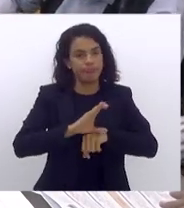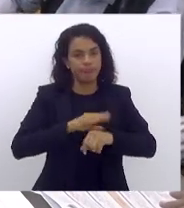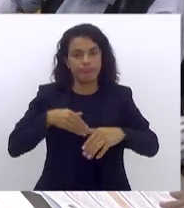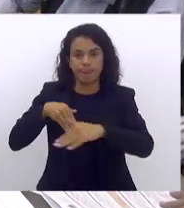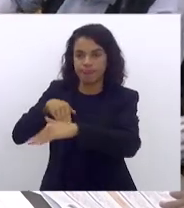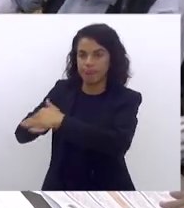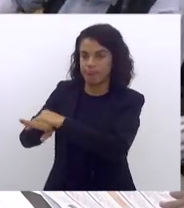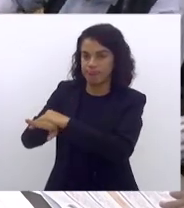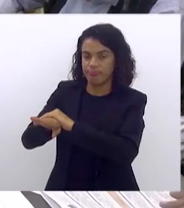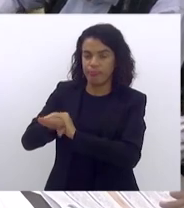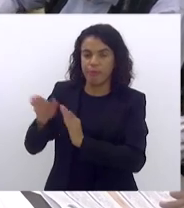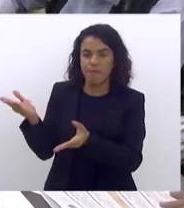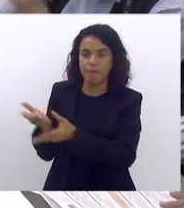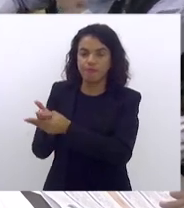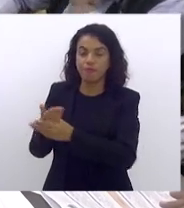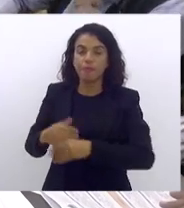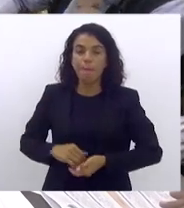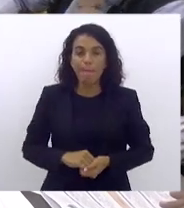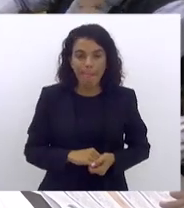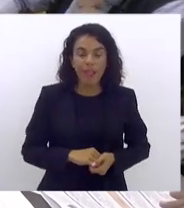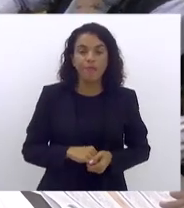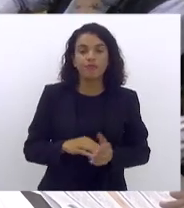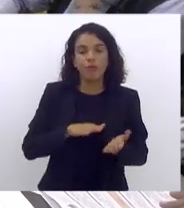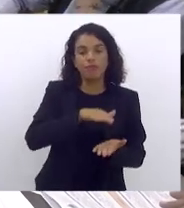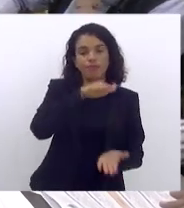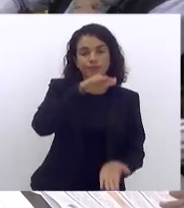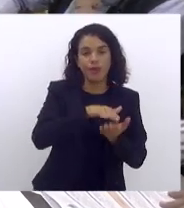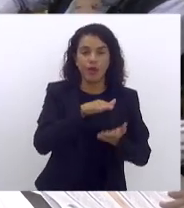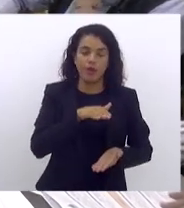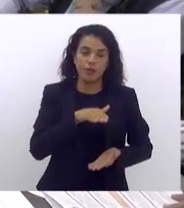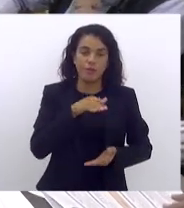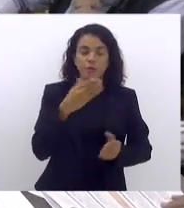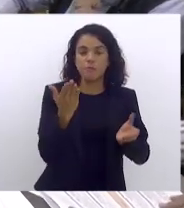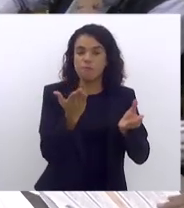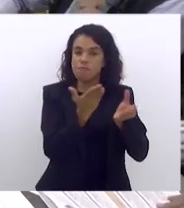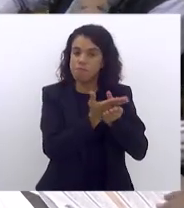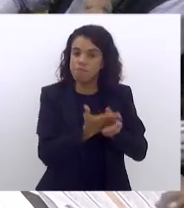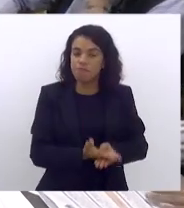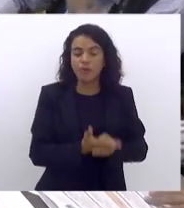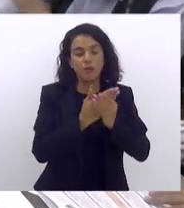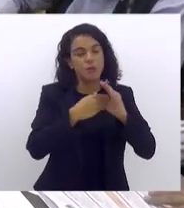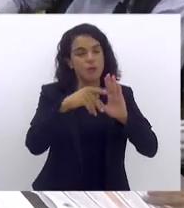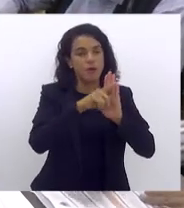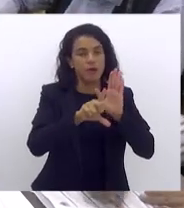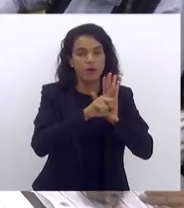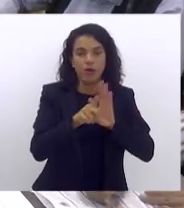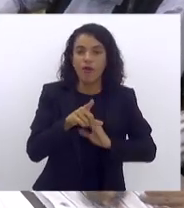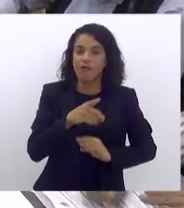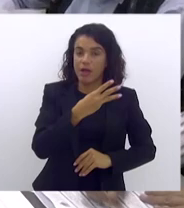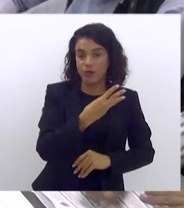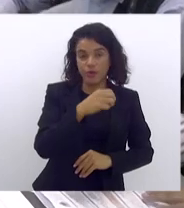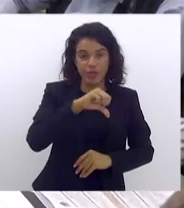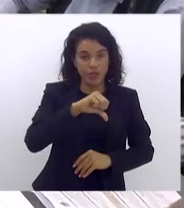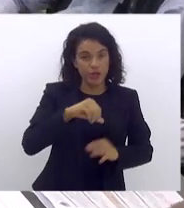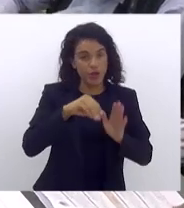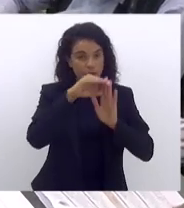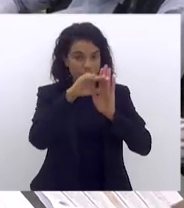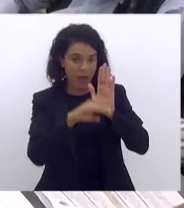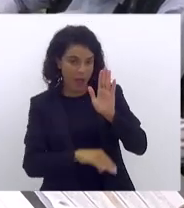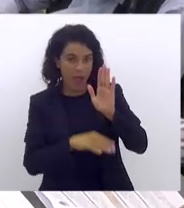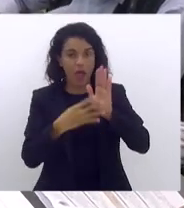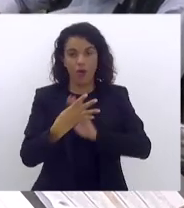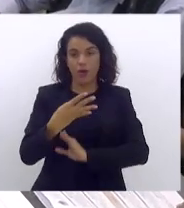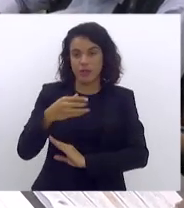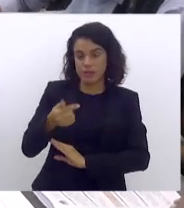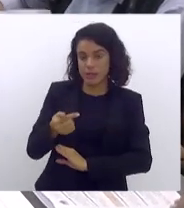arquivo. Passemos ao bloco de projetos de anexação. Obrigado, deputado Fred. Que vai do 39 ao 47,